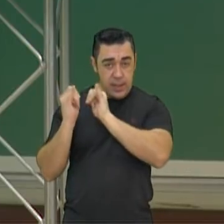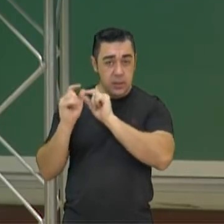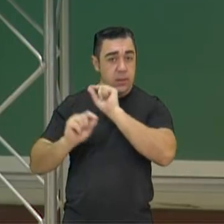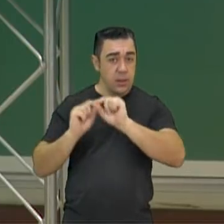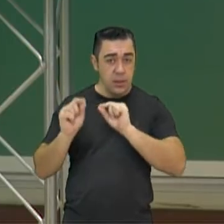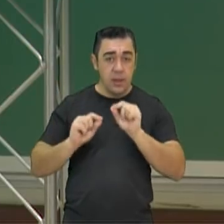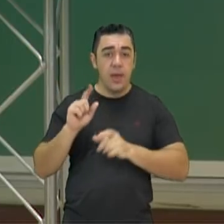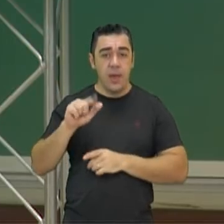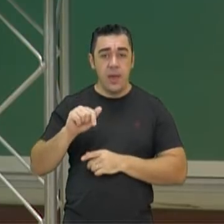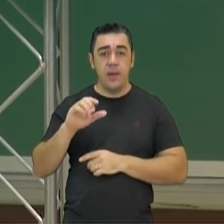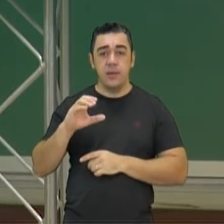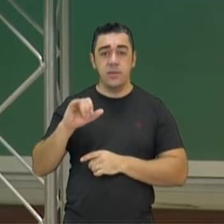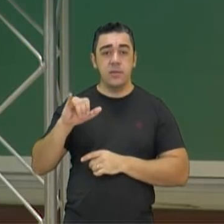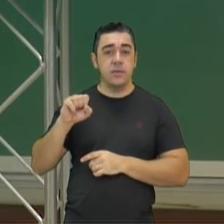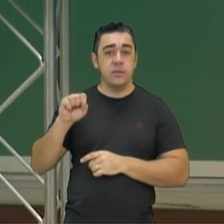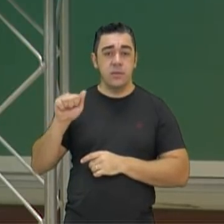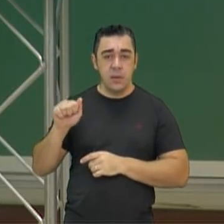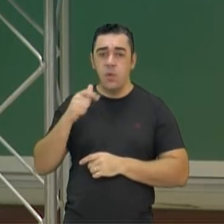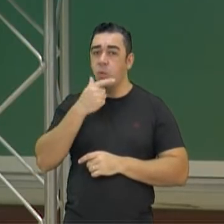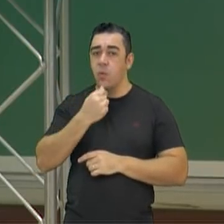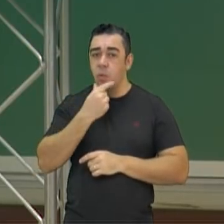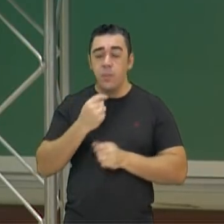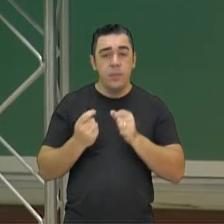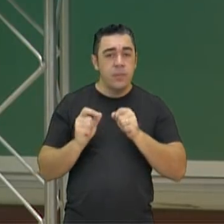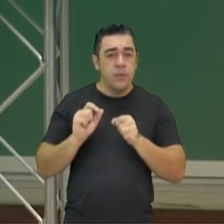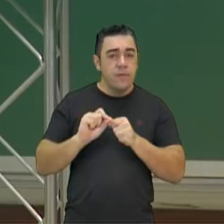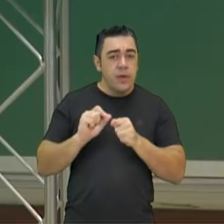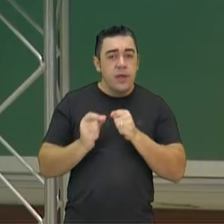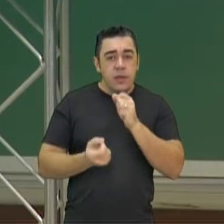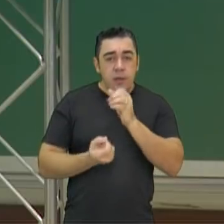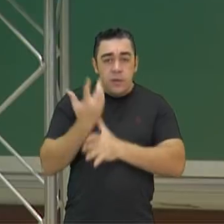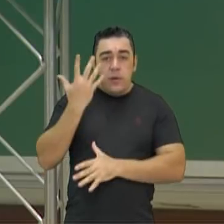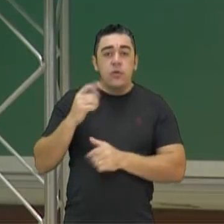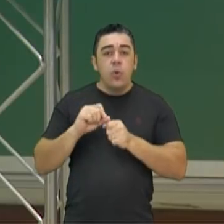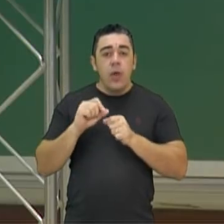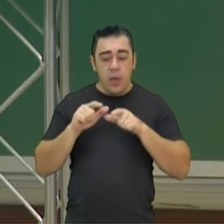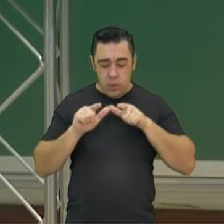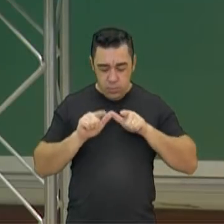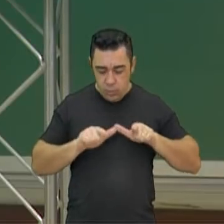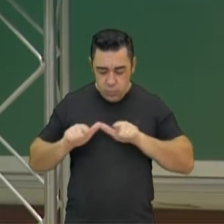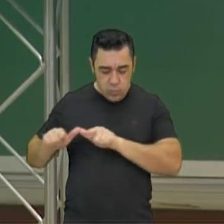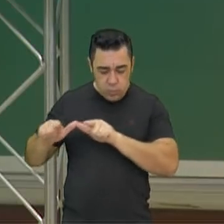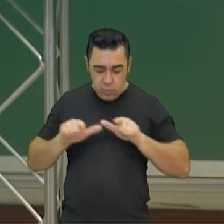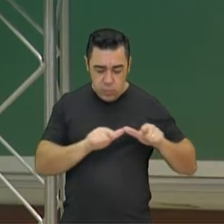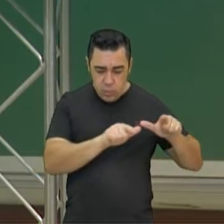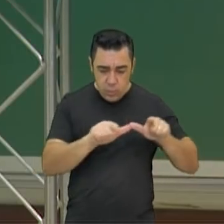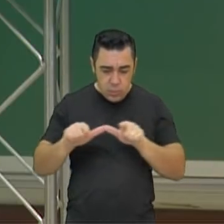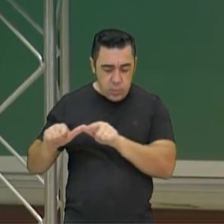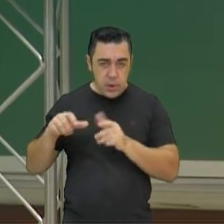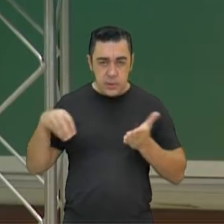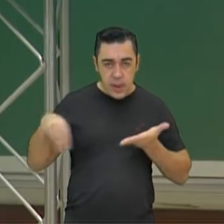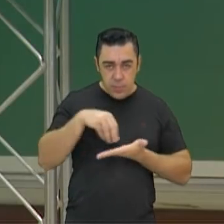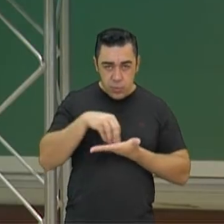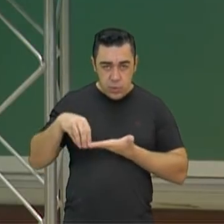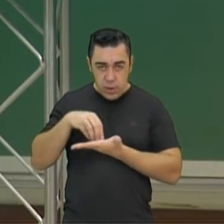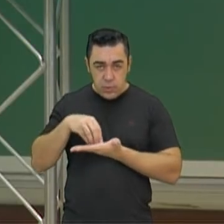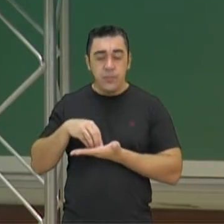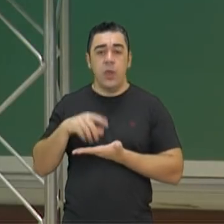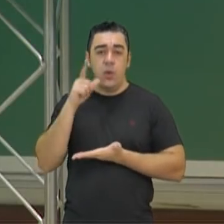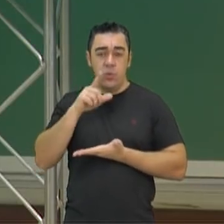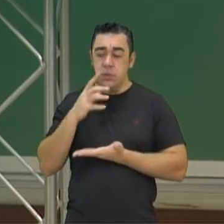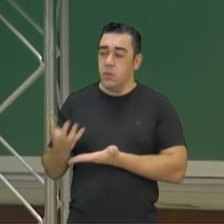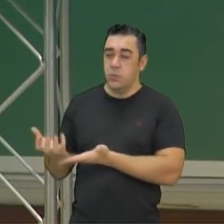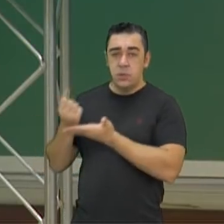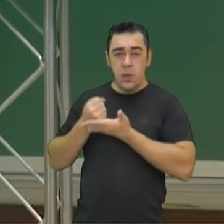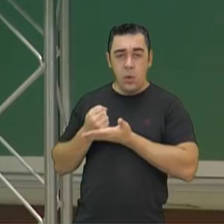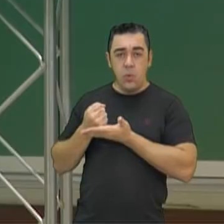de Cissa lá, que o sábio inventou o tabuleiro e ganhou ali vários e vários grãos de trigo,